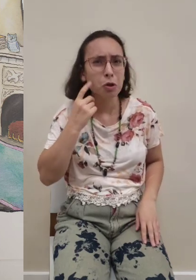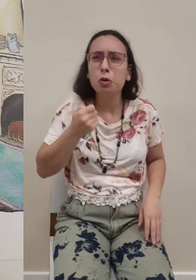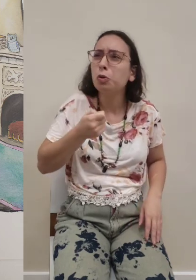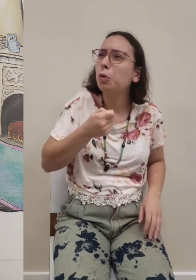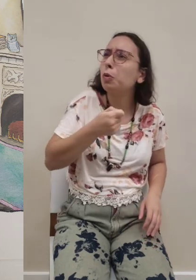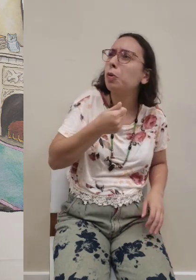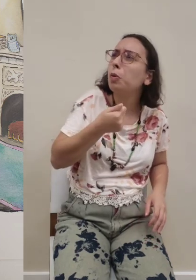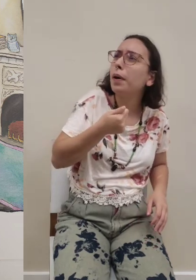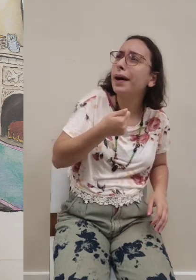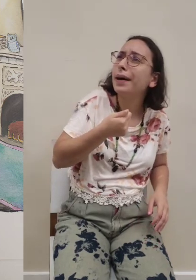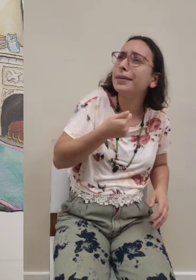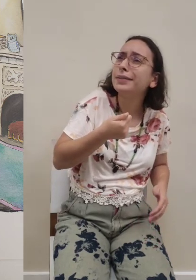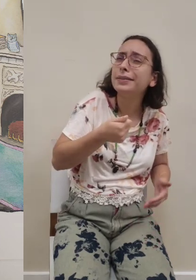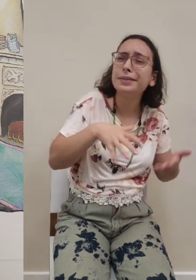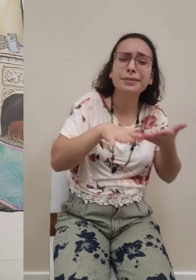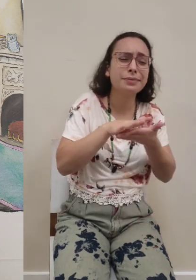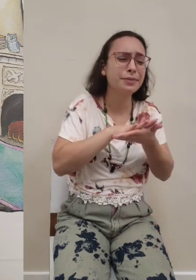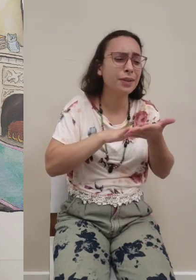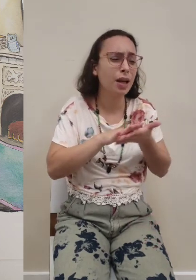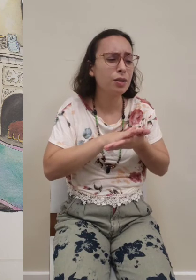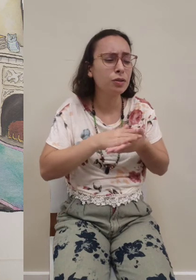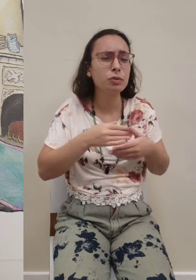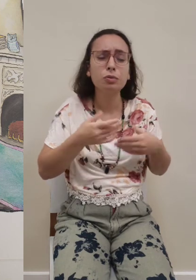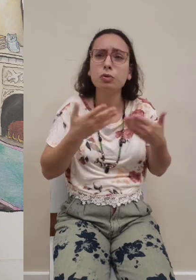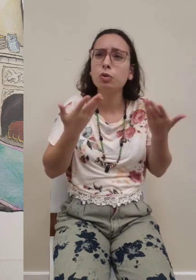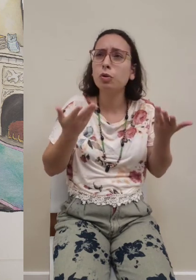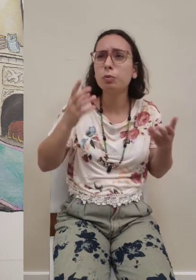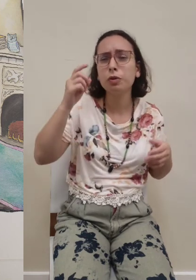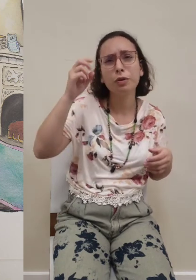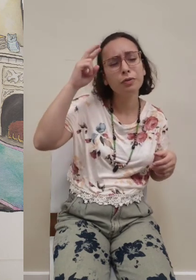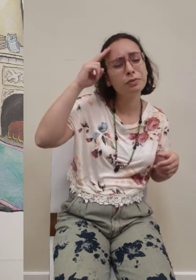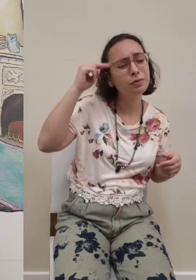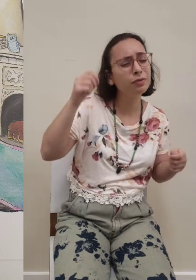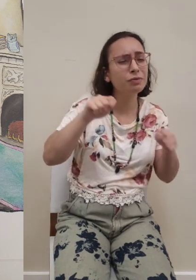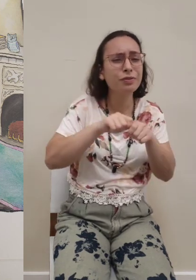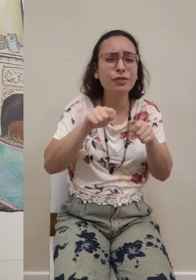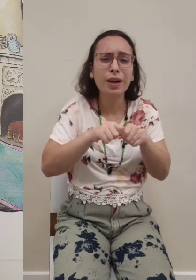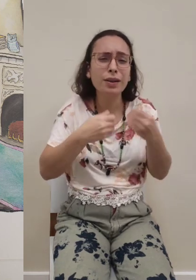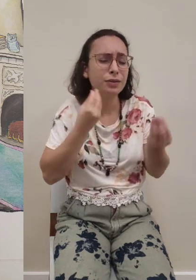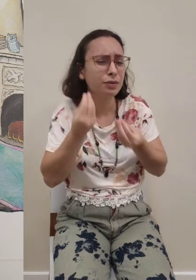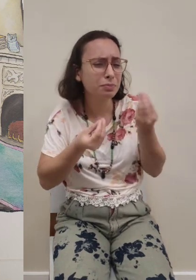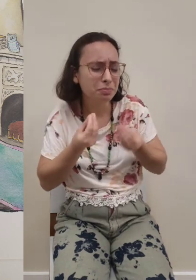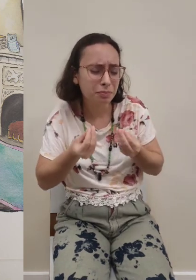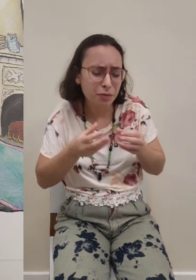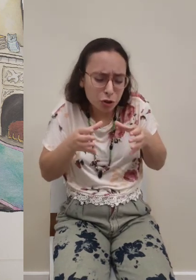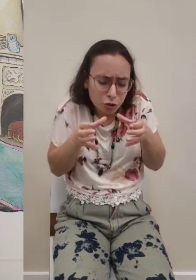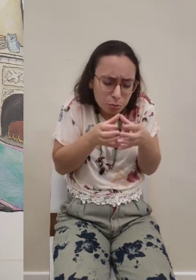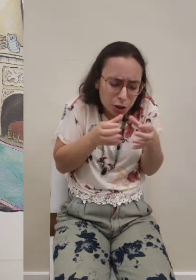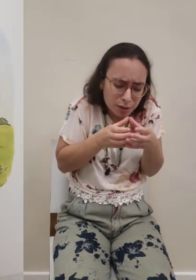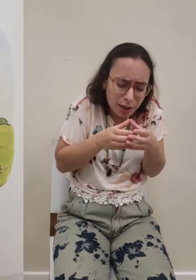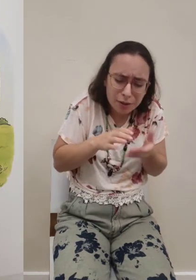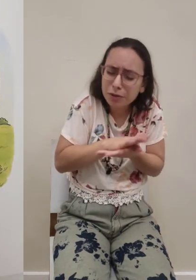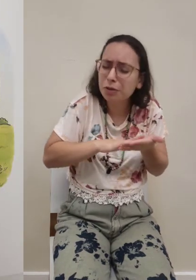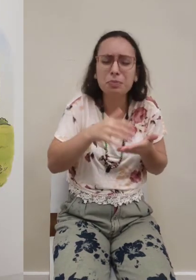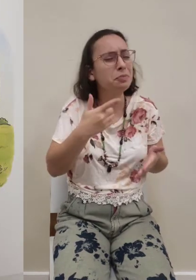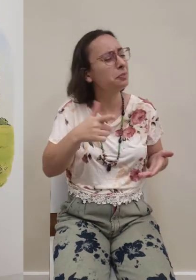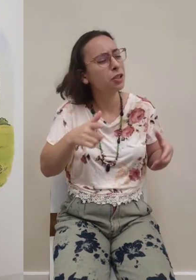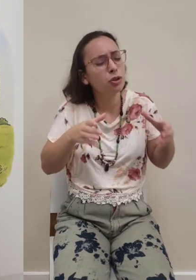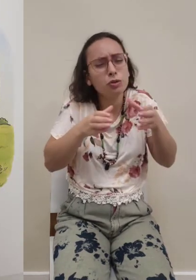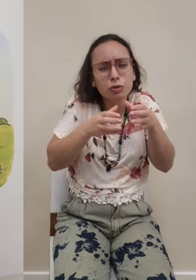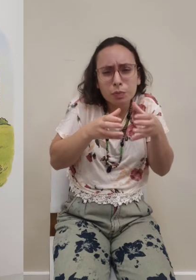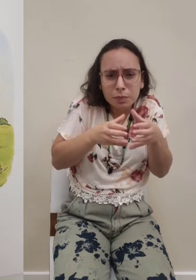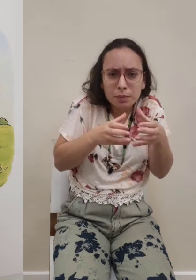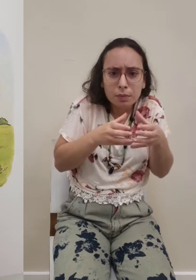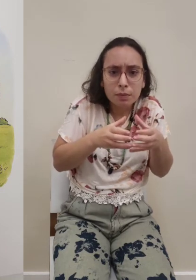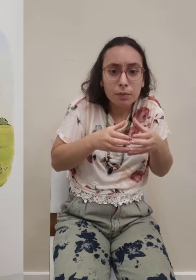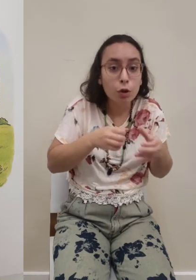espaço, velho sábio, não sei o que faço. Esta casa é apertada e sem espaço. O